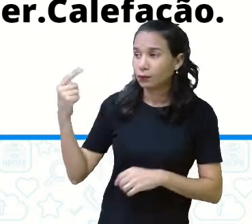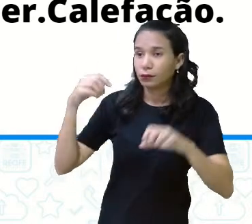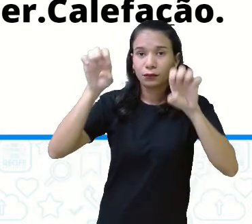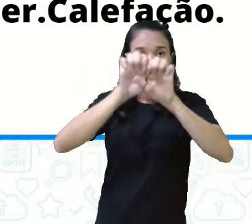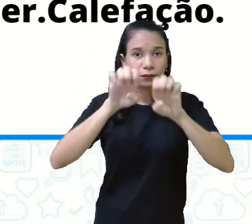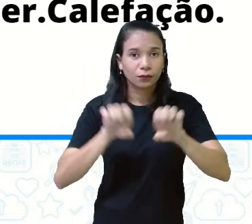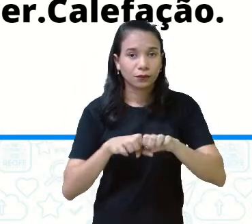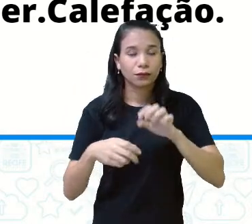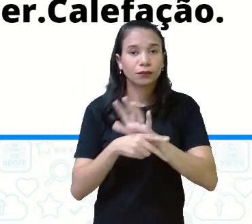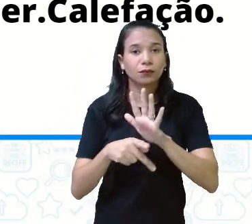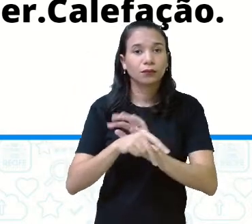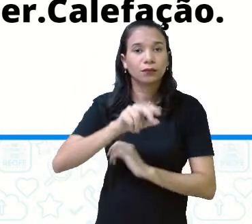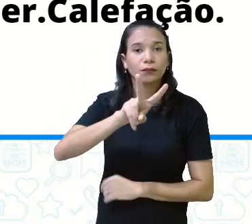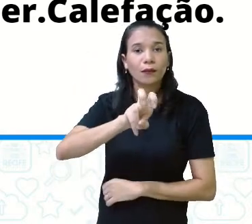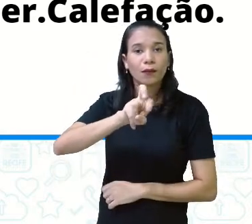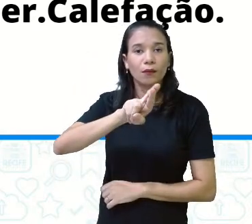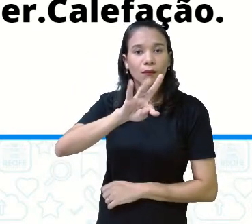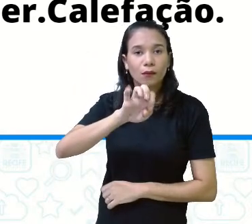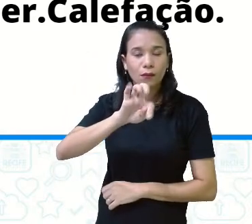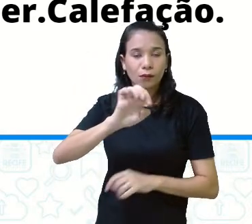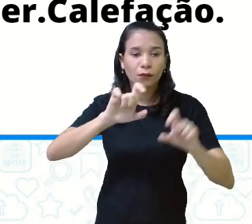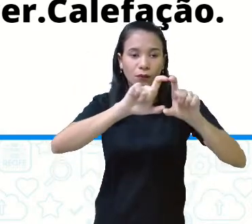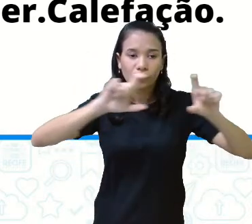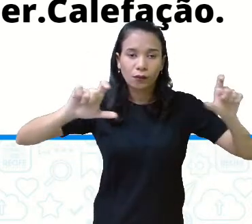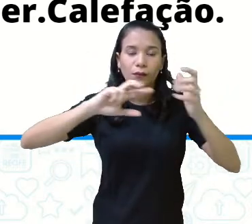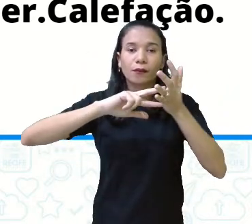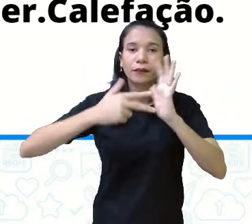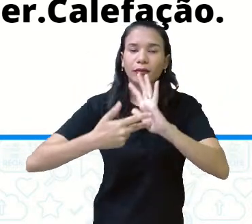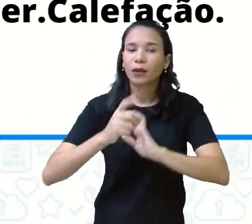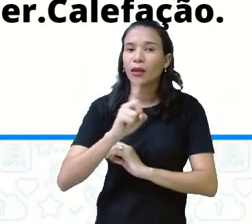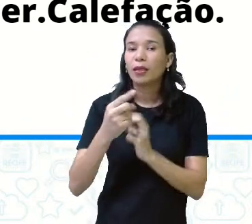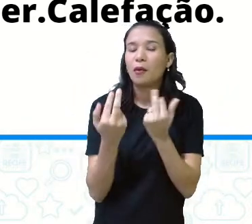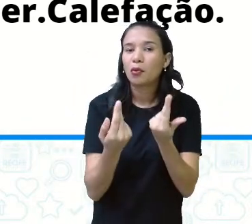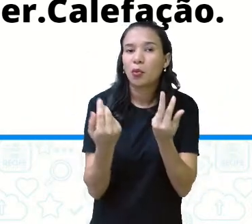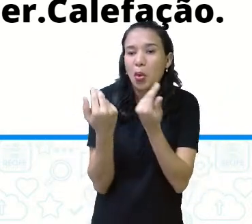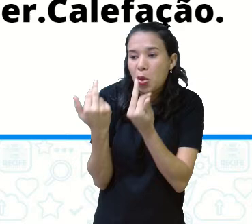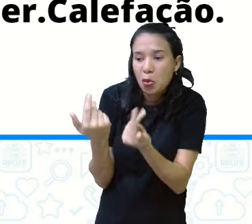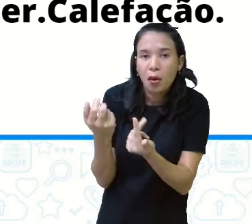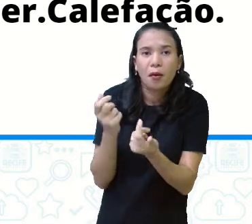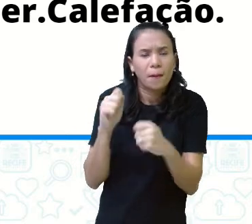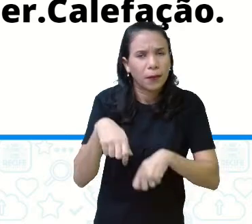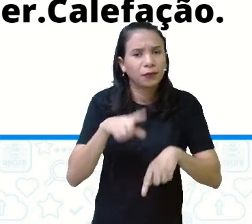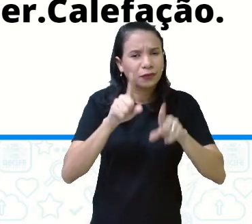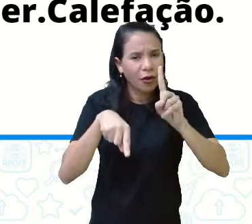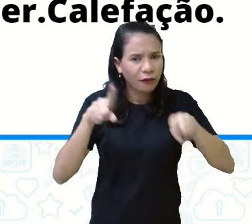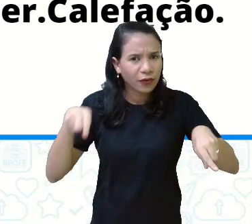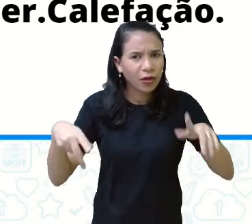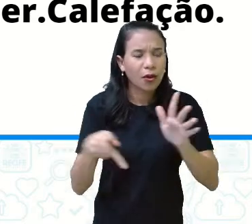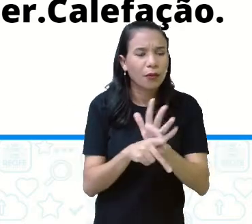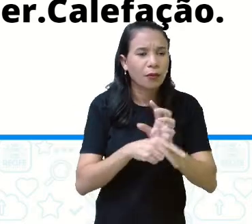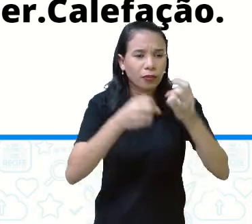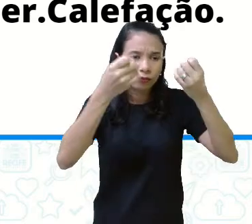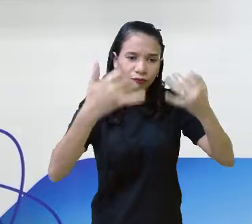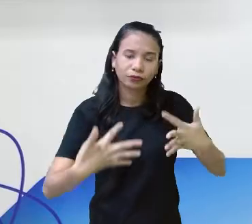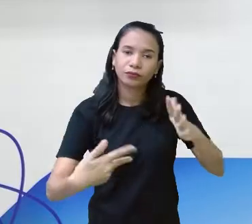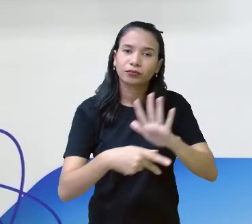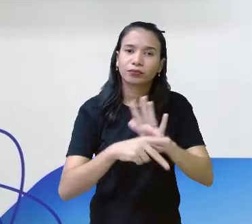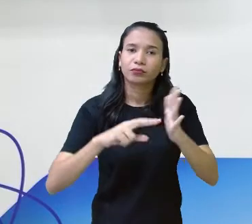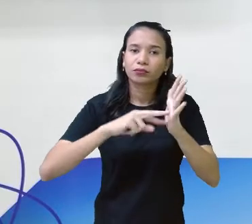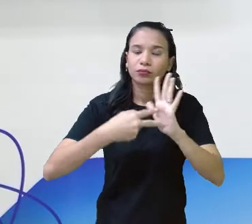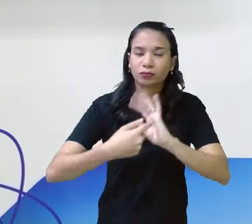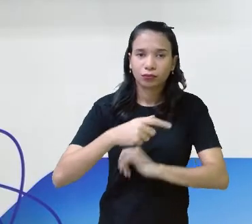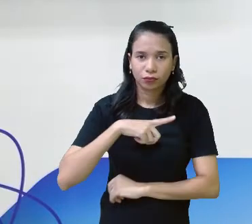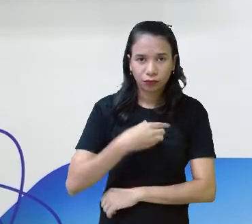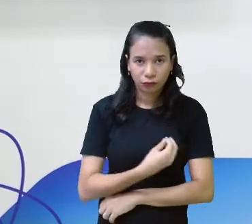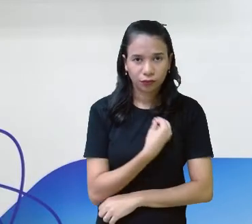de um verbete. Nem sempre você vai encontrar nesse formato. Daqui a pouco eu já vou te mostrar outros formatos que você